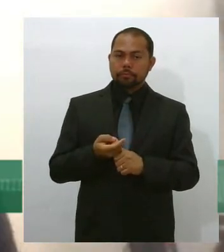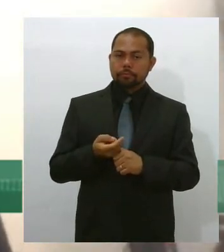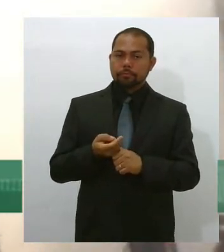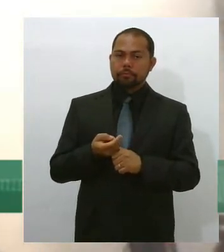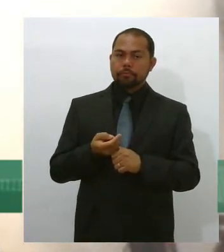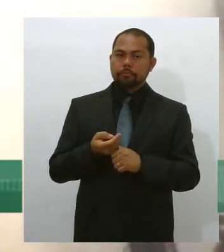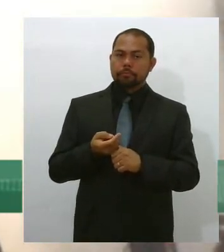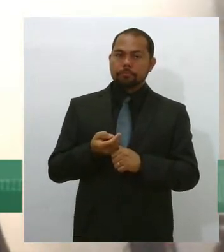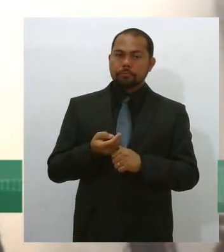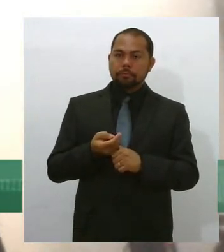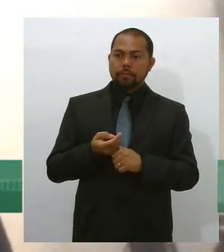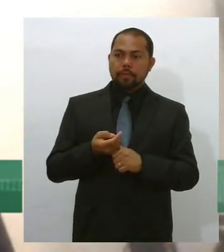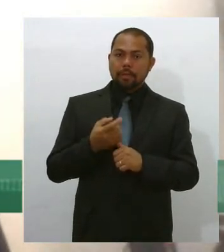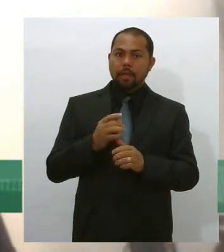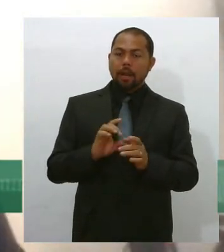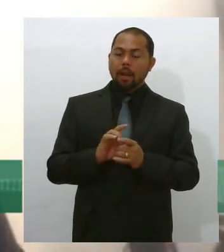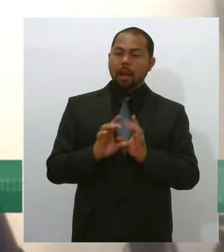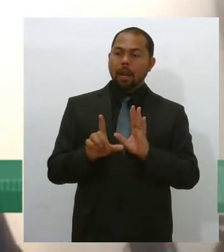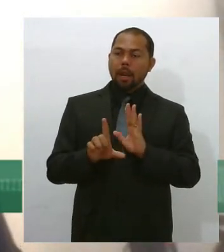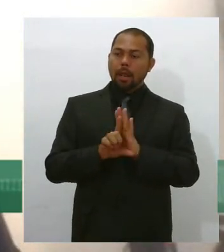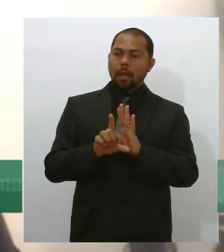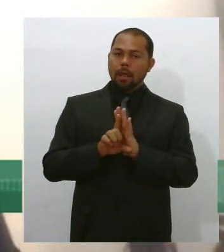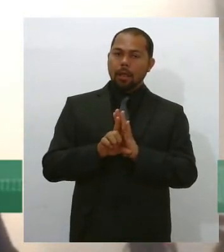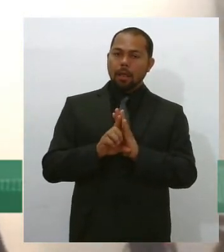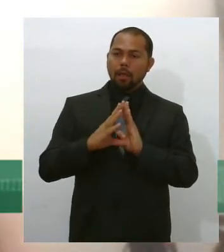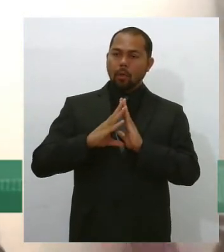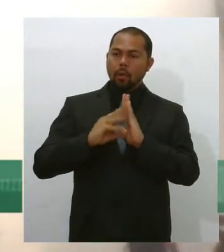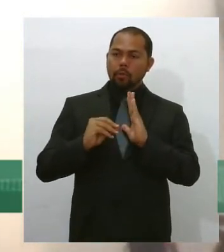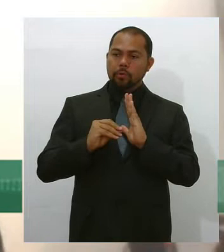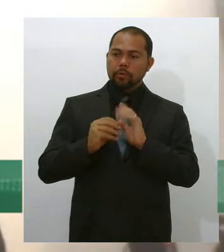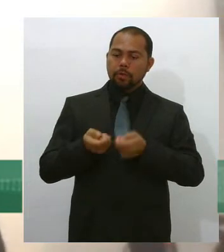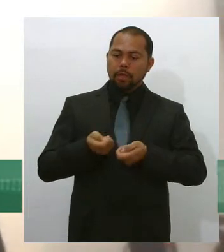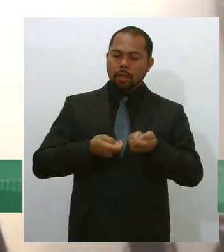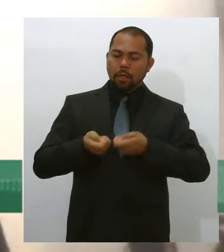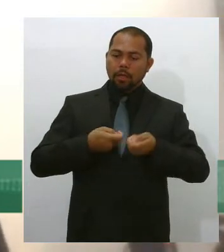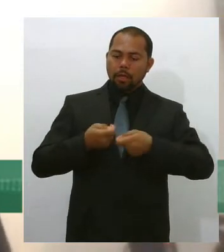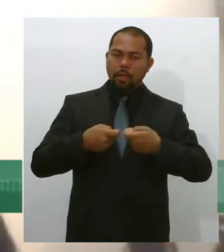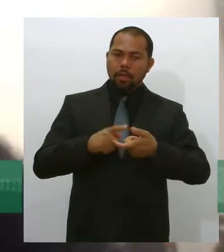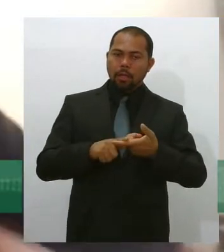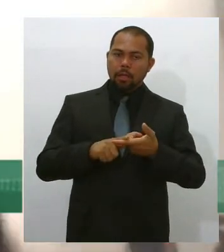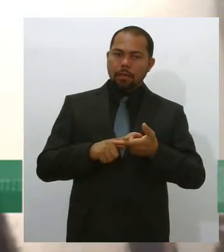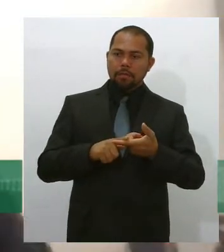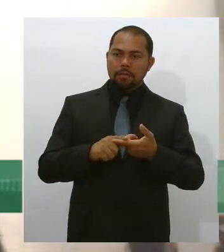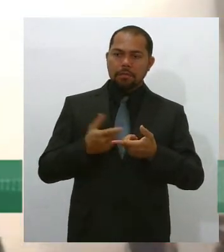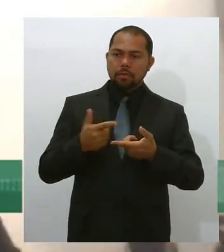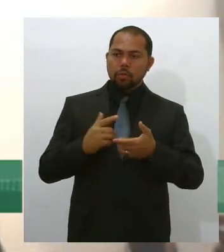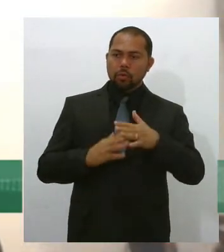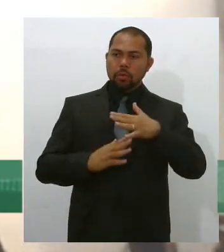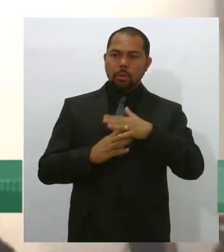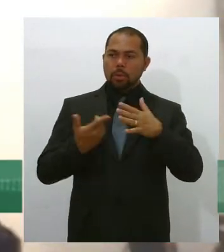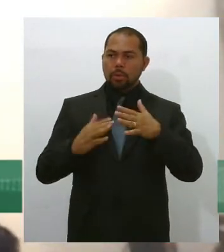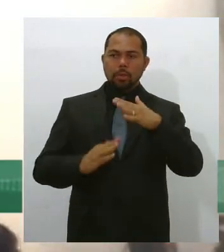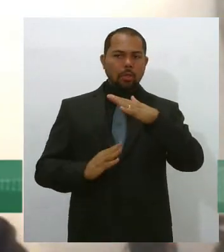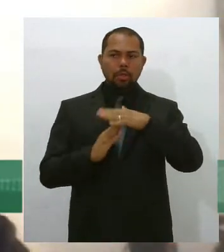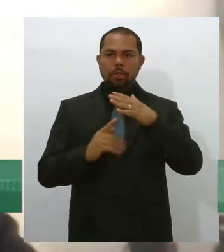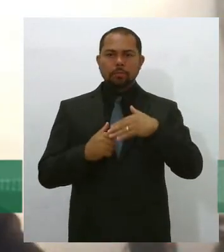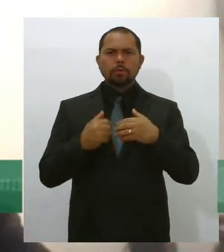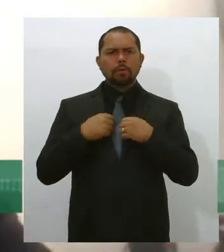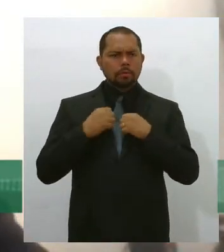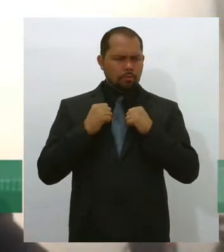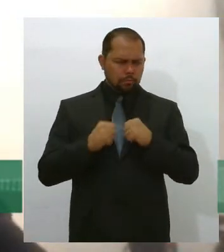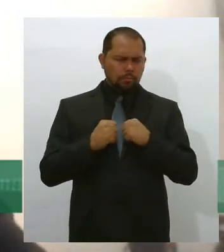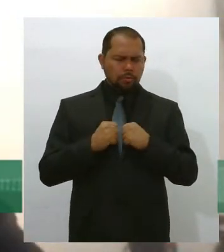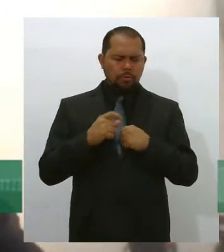legaliza o modelo de negócio Sem Limites Ou seja eu posso ser dono de um canal de televisão